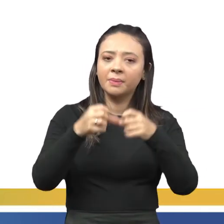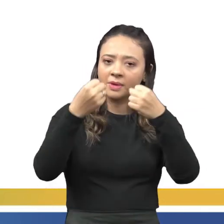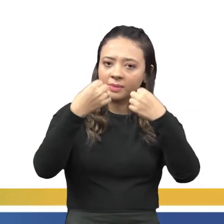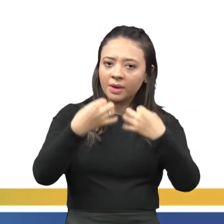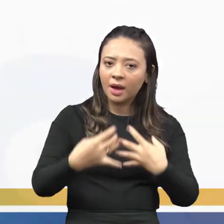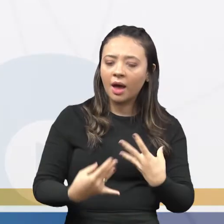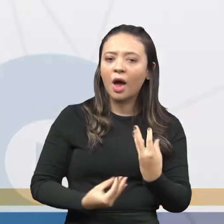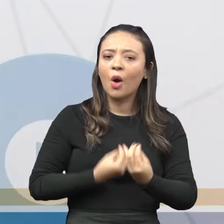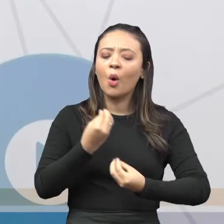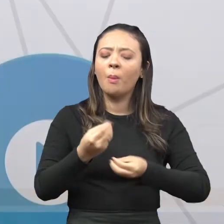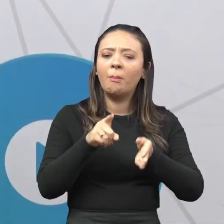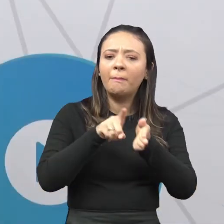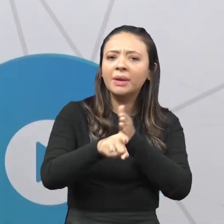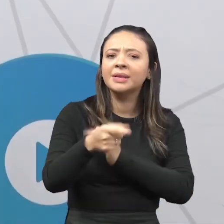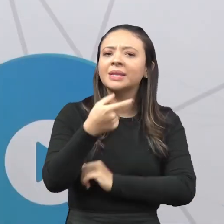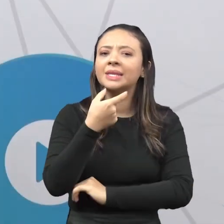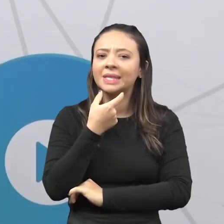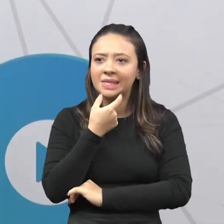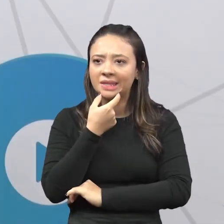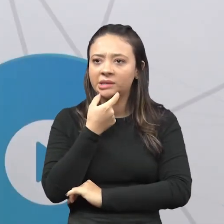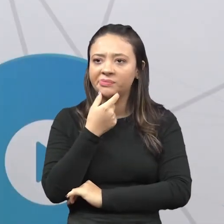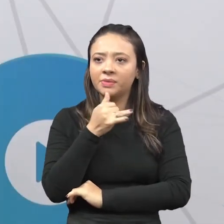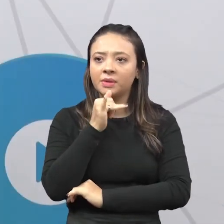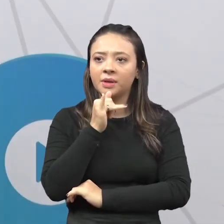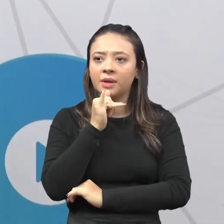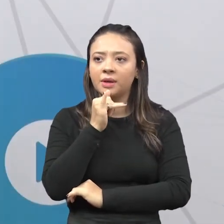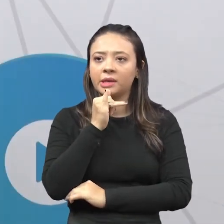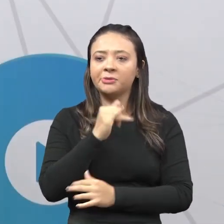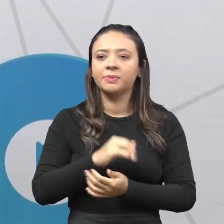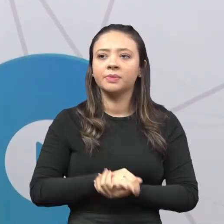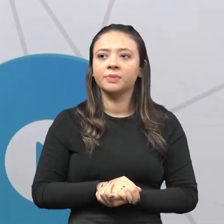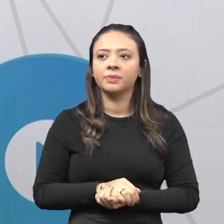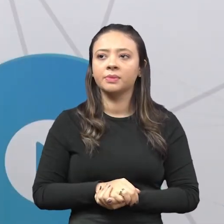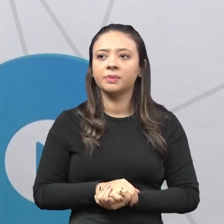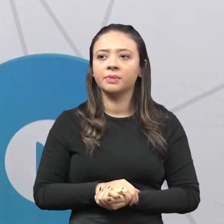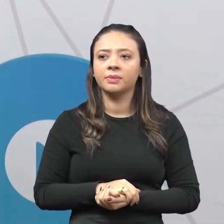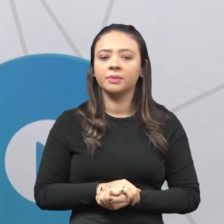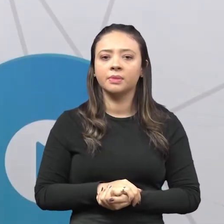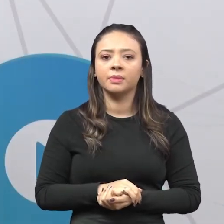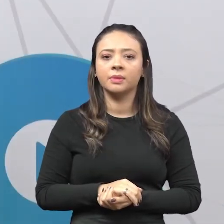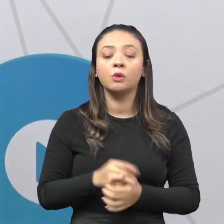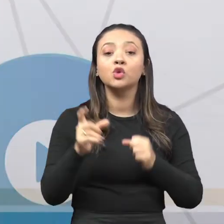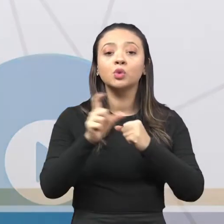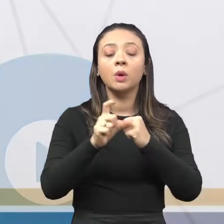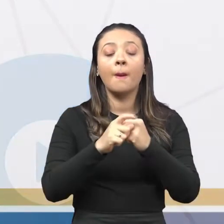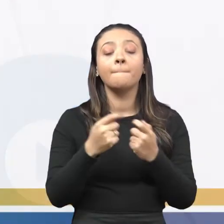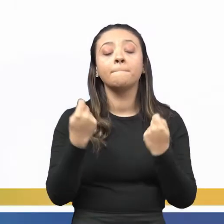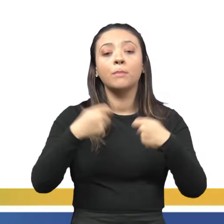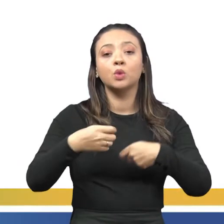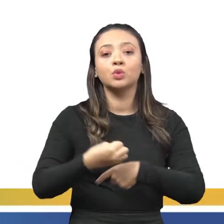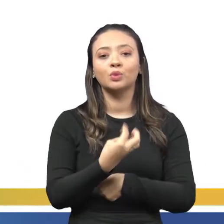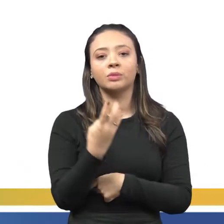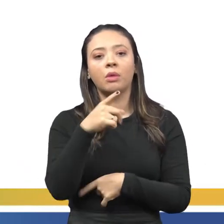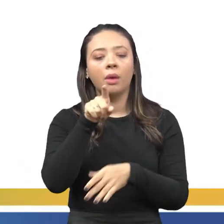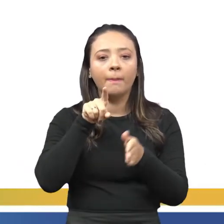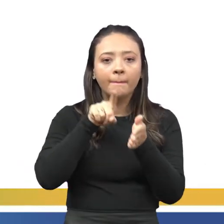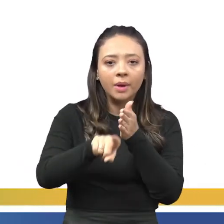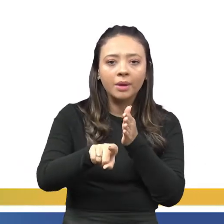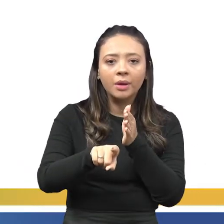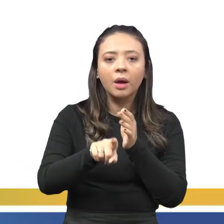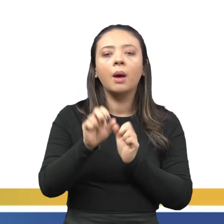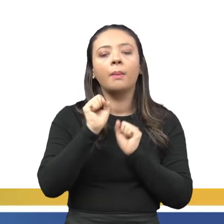pessoal? Bom, vamos falar um pouquinho ainda sobre como fazer as perguntas em inglês. Countable. Para